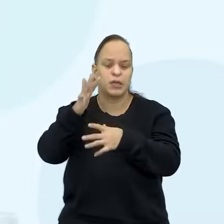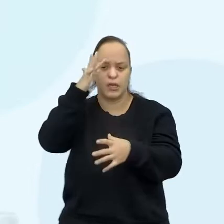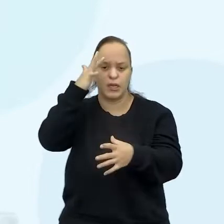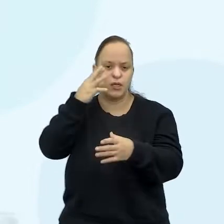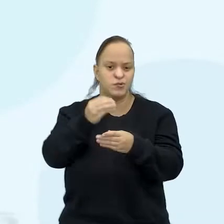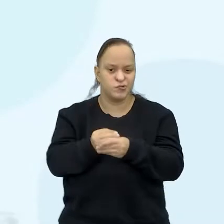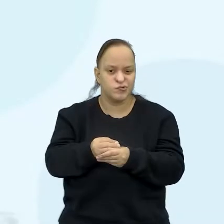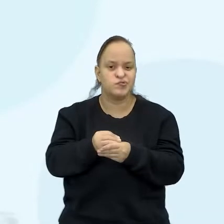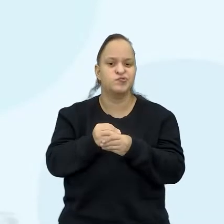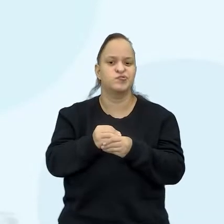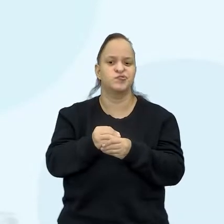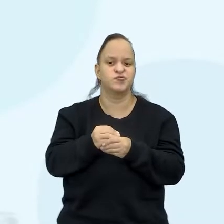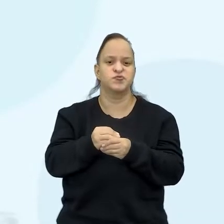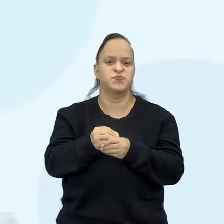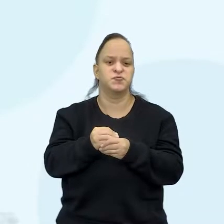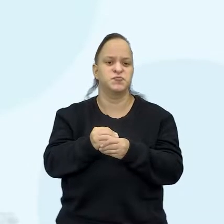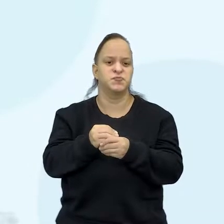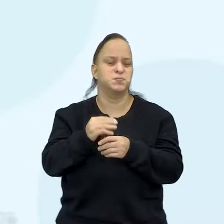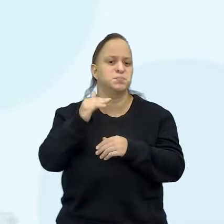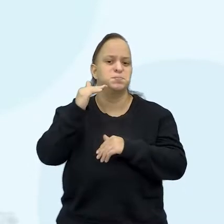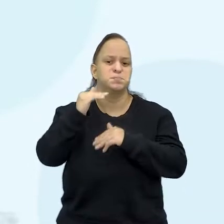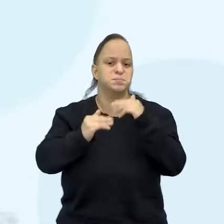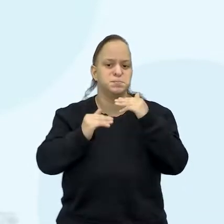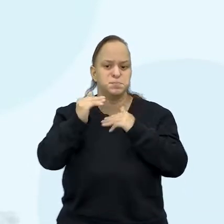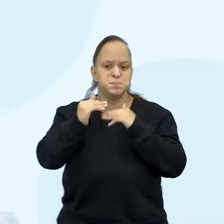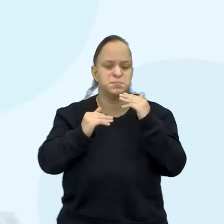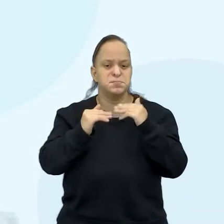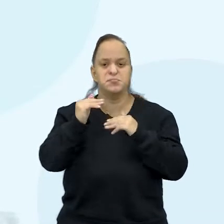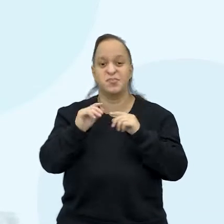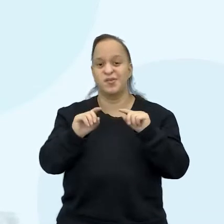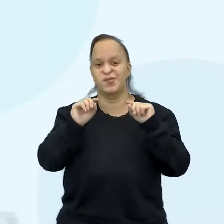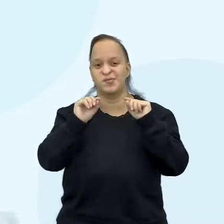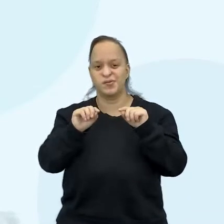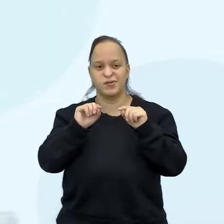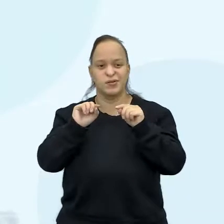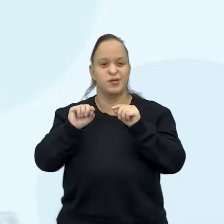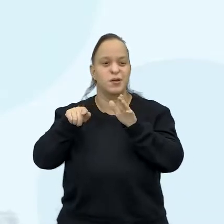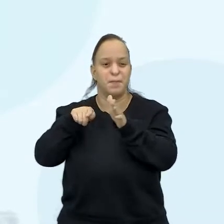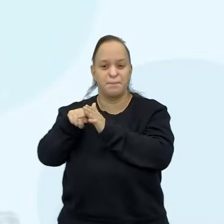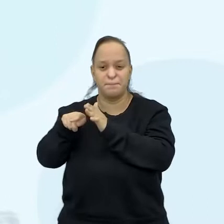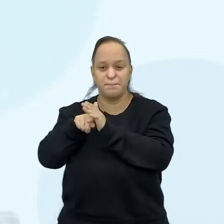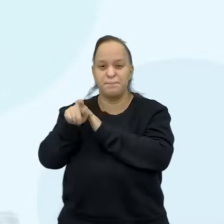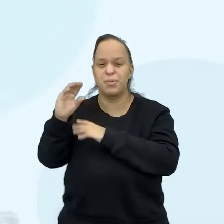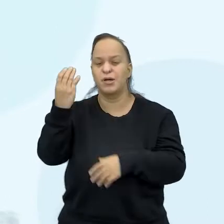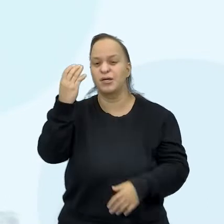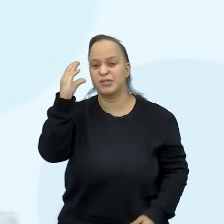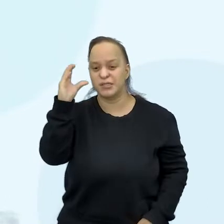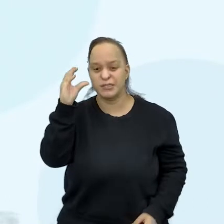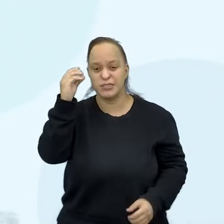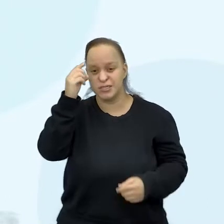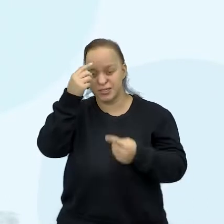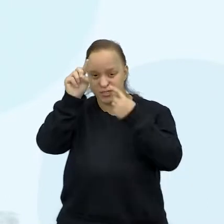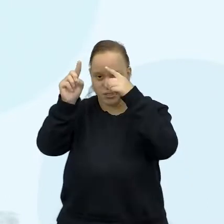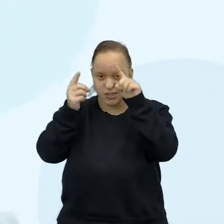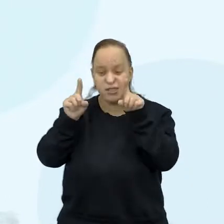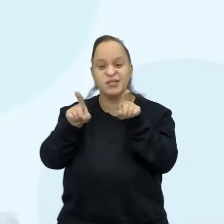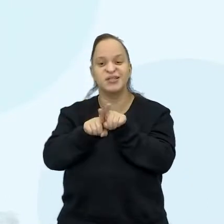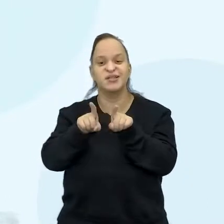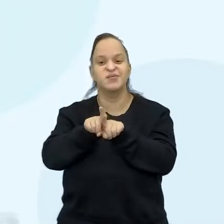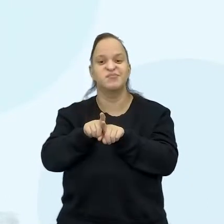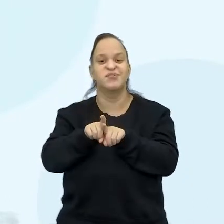componente, as habilidades dos nossos eixos estruturantes, que é investigação científica e processos criativos, assim como as nossas